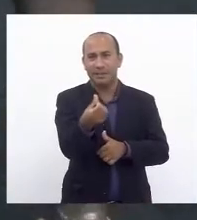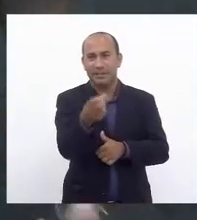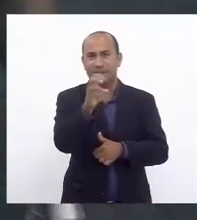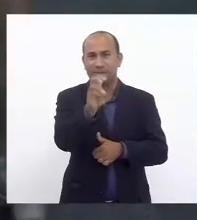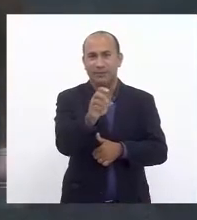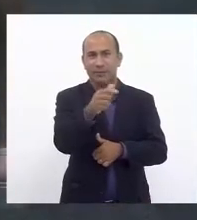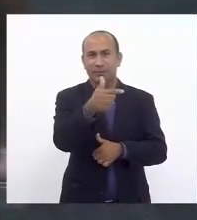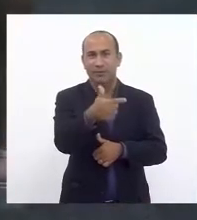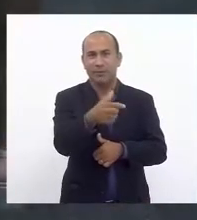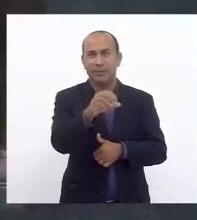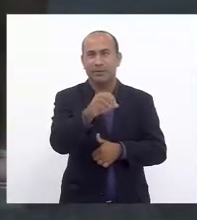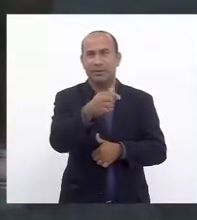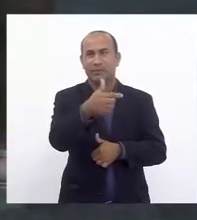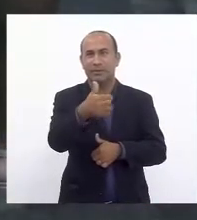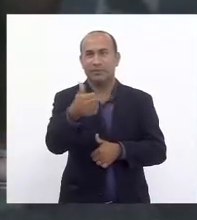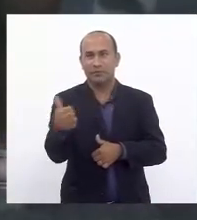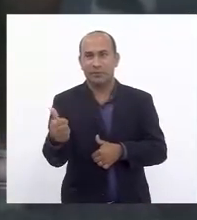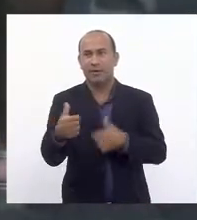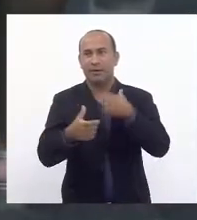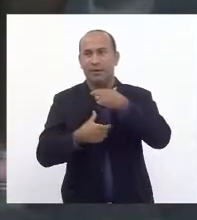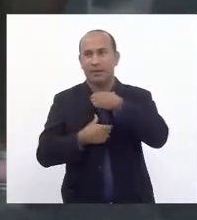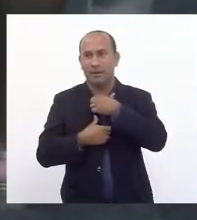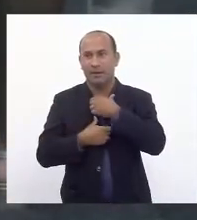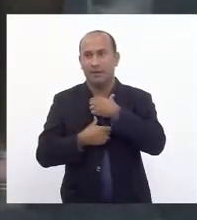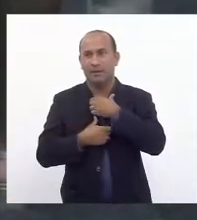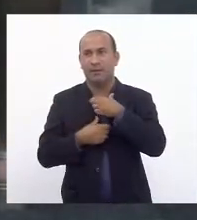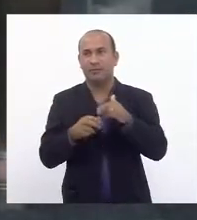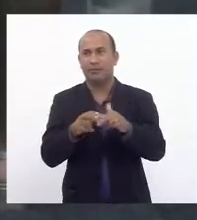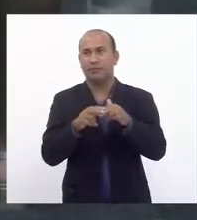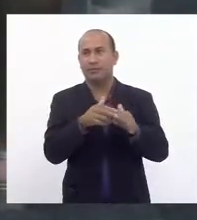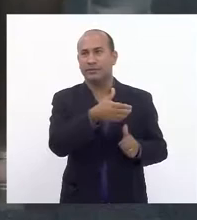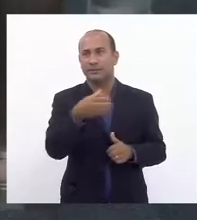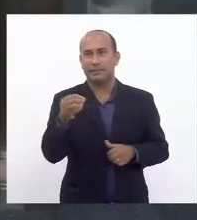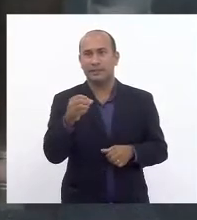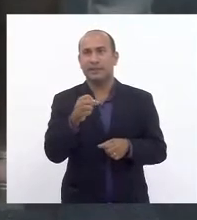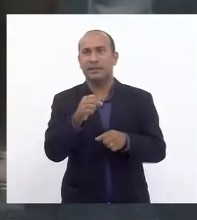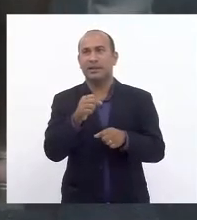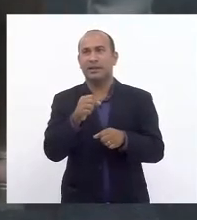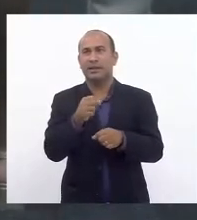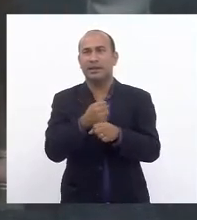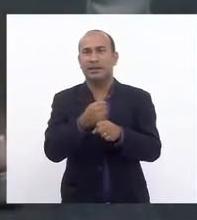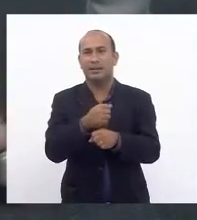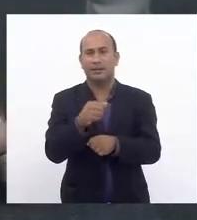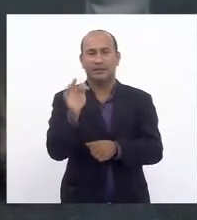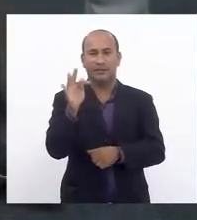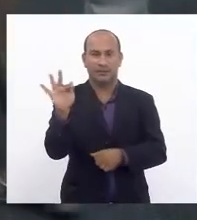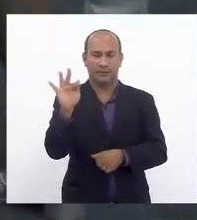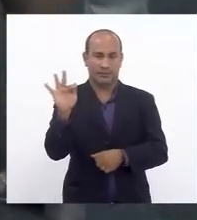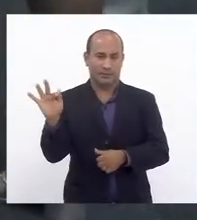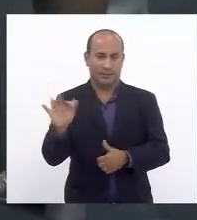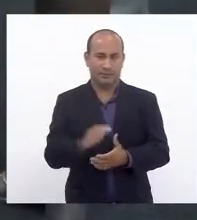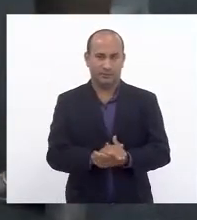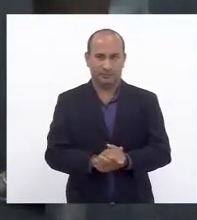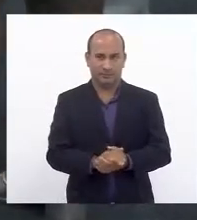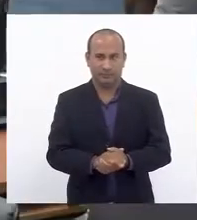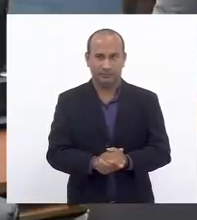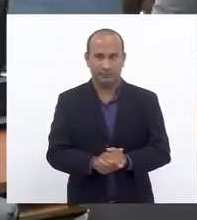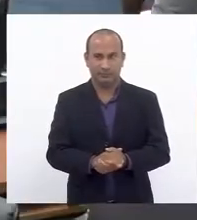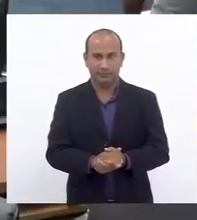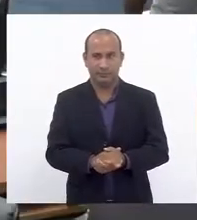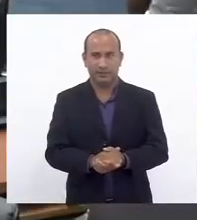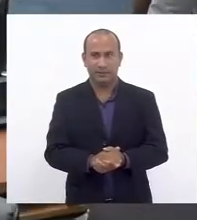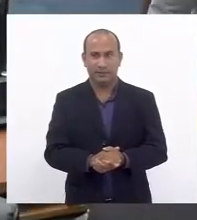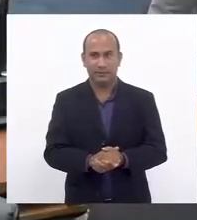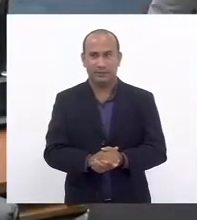2021. É a medalha Tiradentes em homenagem aos 100 anos da Faculdade de São Bento. 765 de 2021.